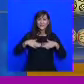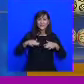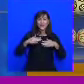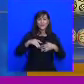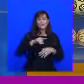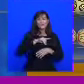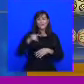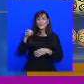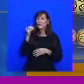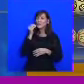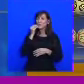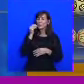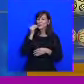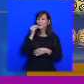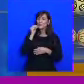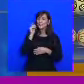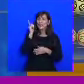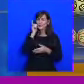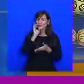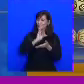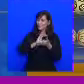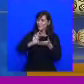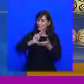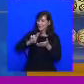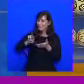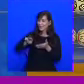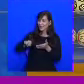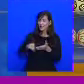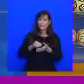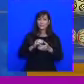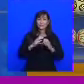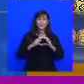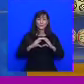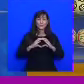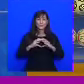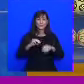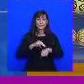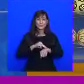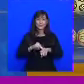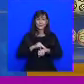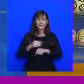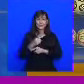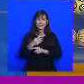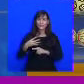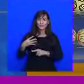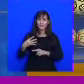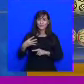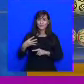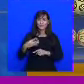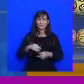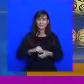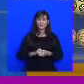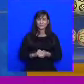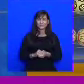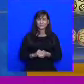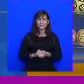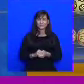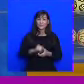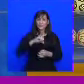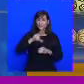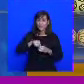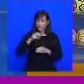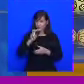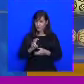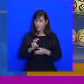Calma, você ainda tem muitas chances. Bola marrom 14. Marrom número 14.